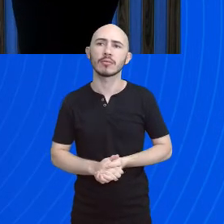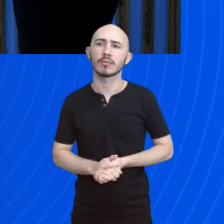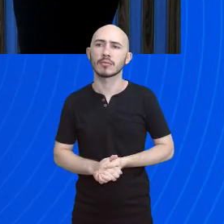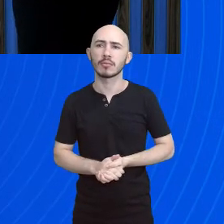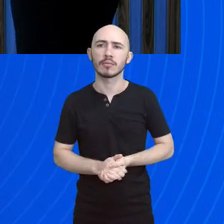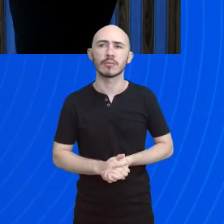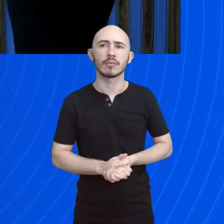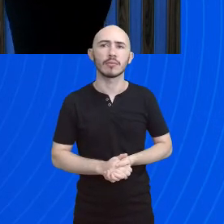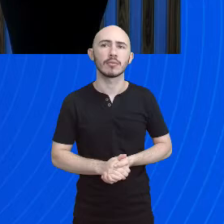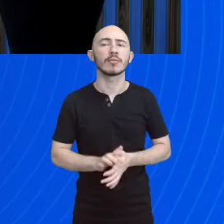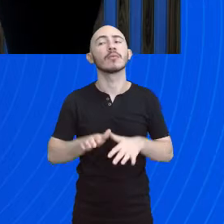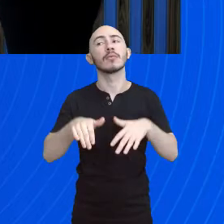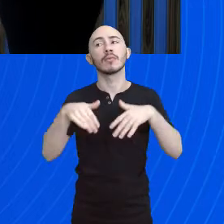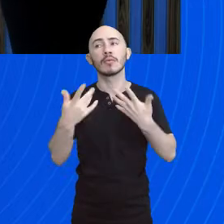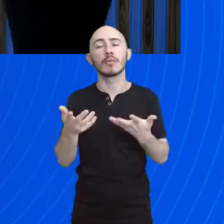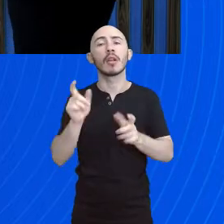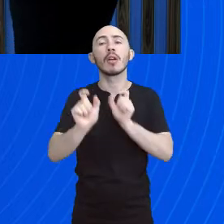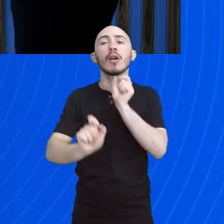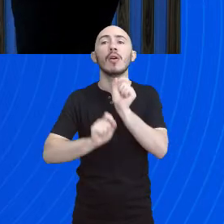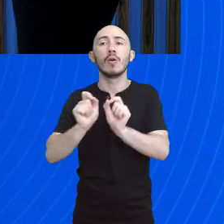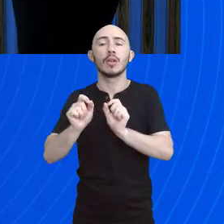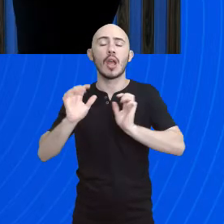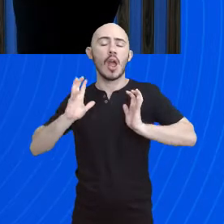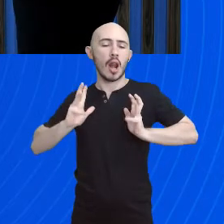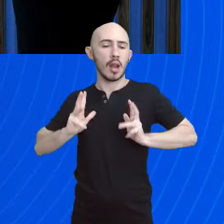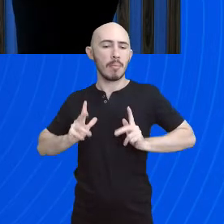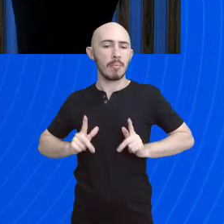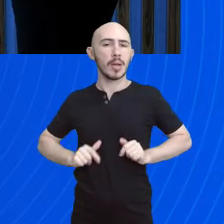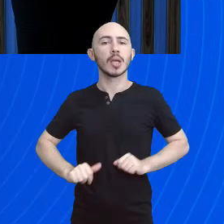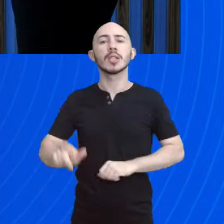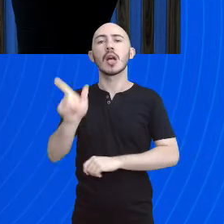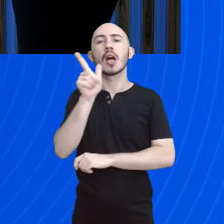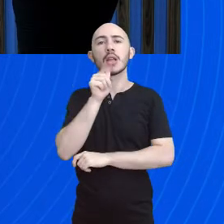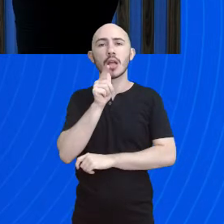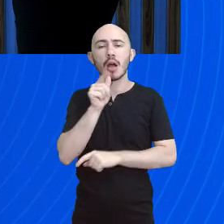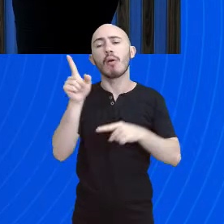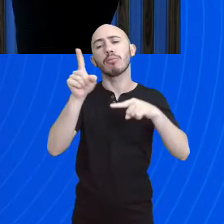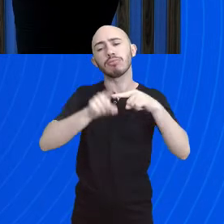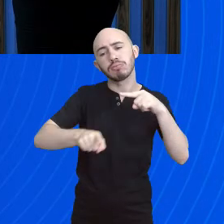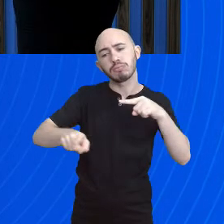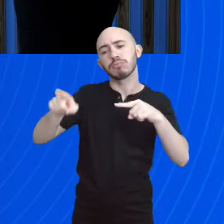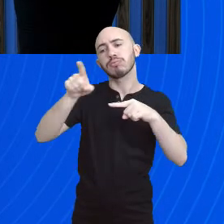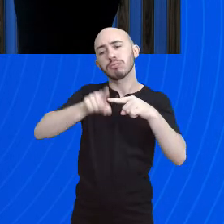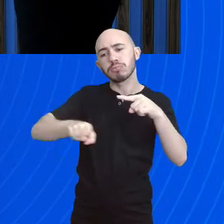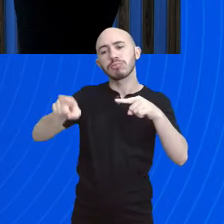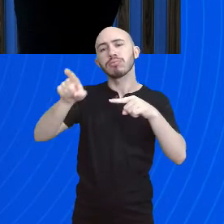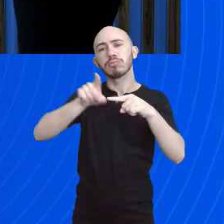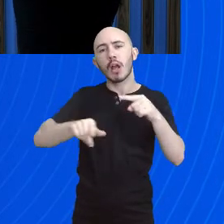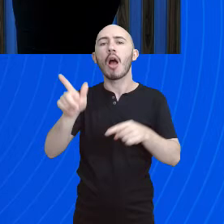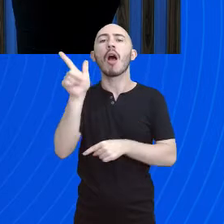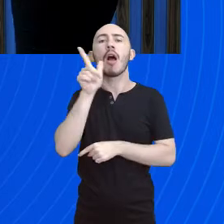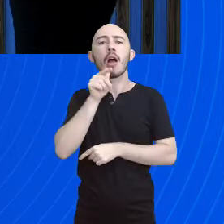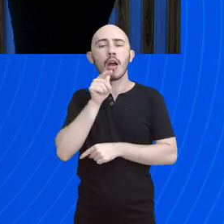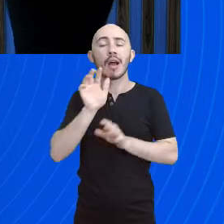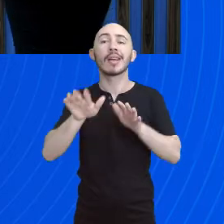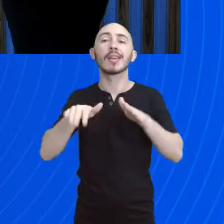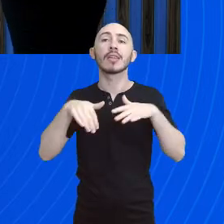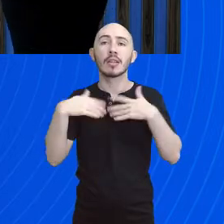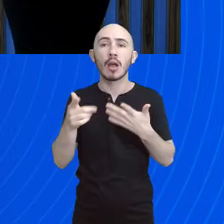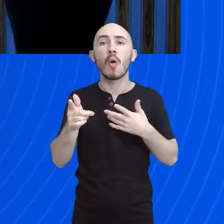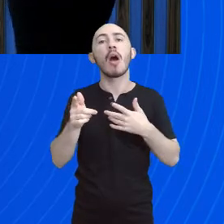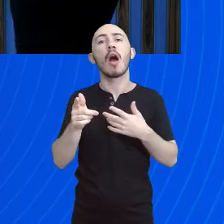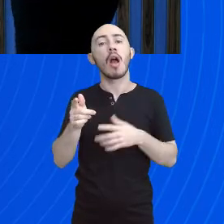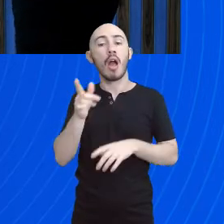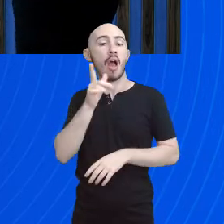essa purificação da água, né? Com o ciclo da água que ocorre na natureza, essa água se